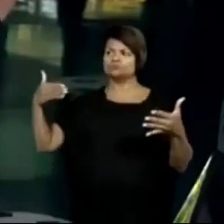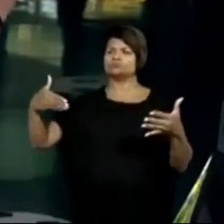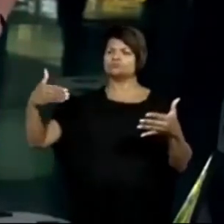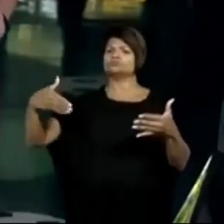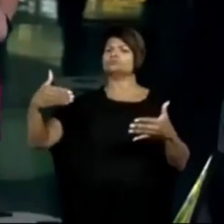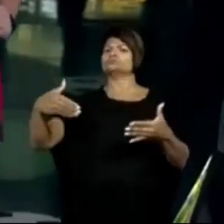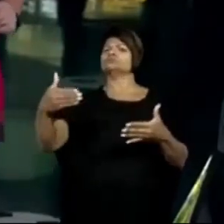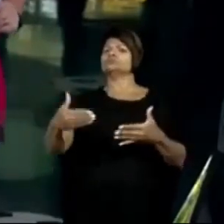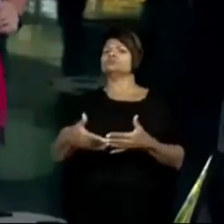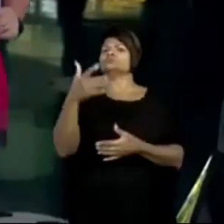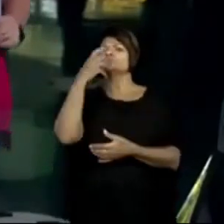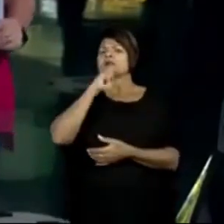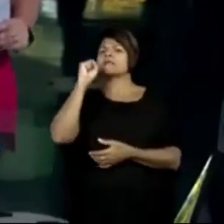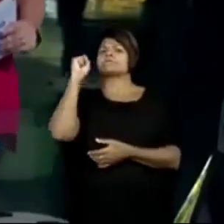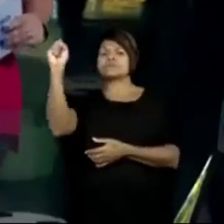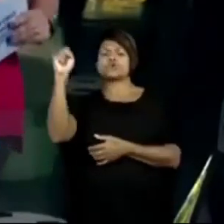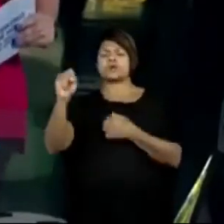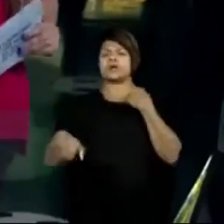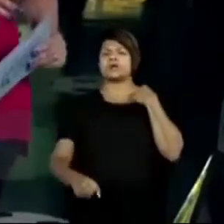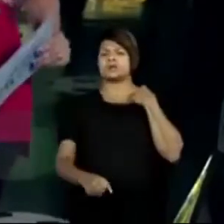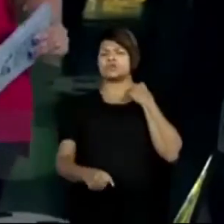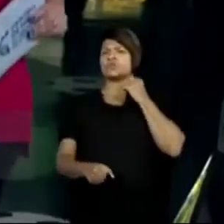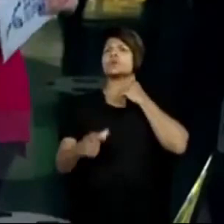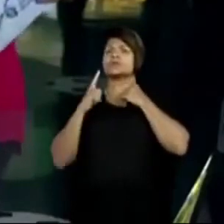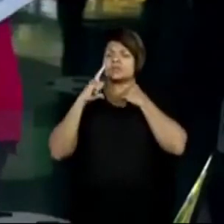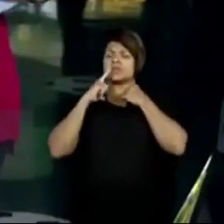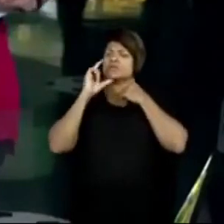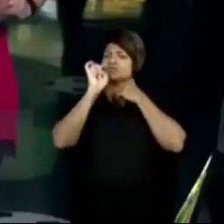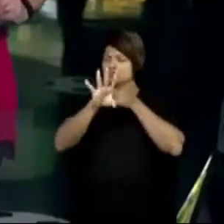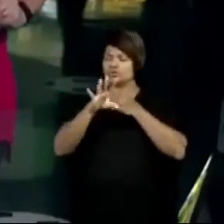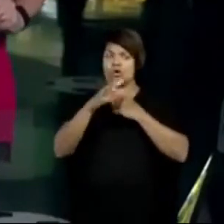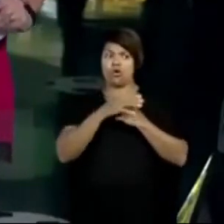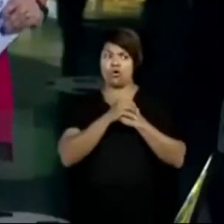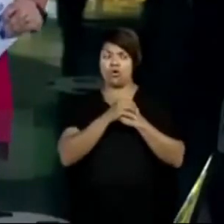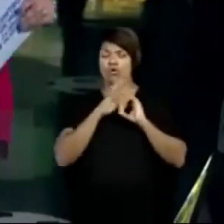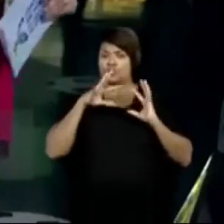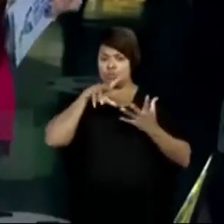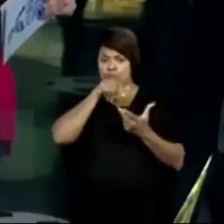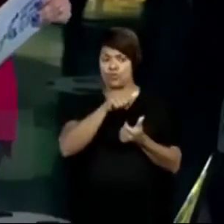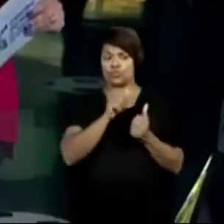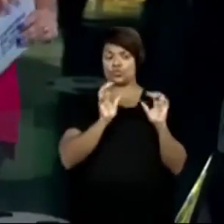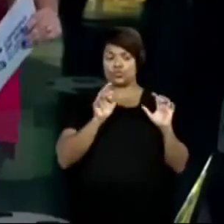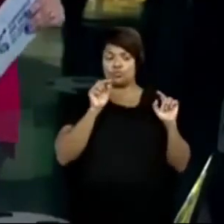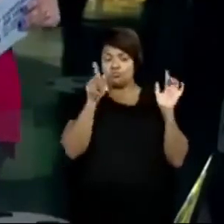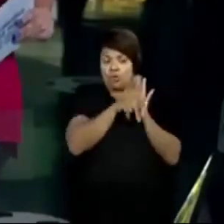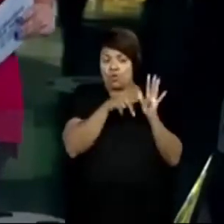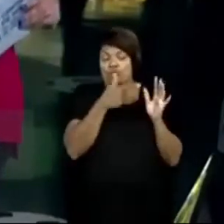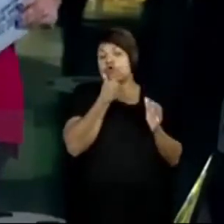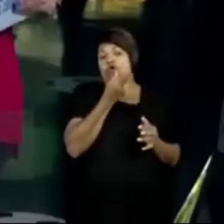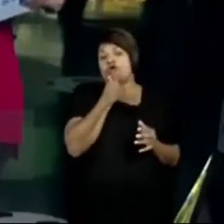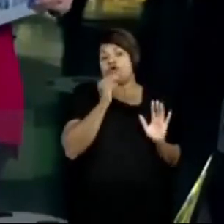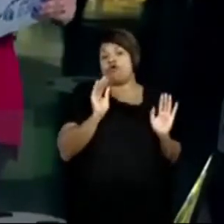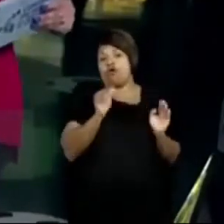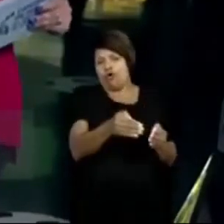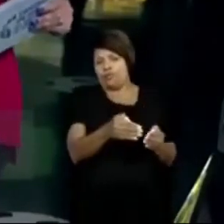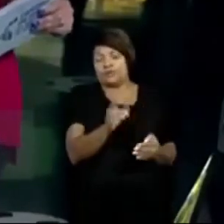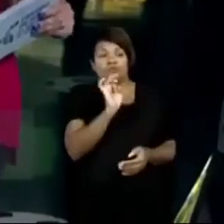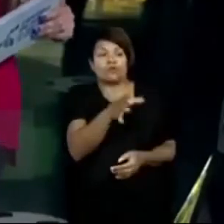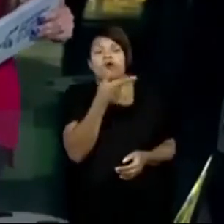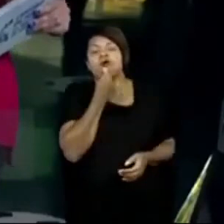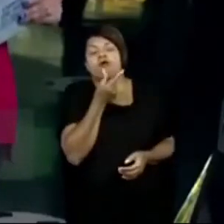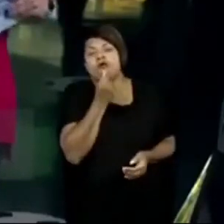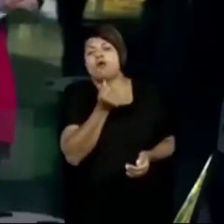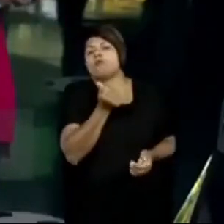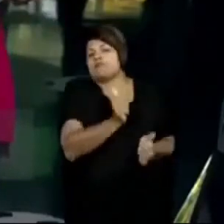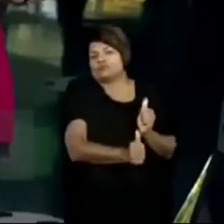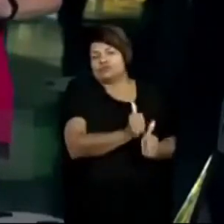de um campeonato somente considerado e levado ao mundo masculino, porque eram só homens que jogavam até